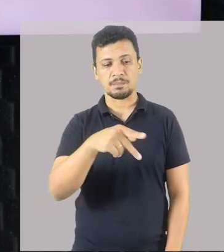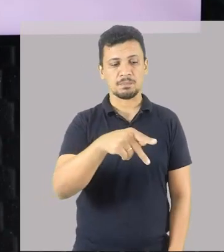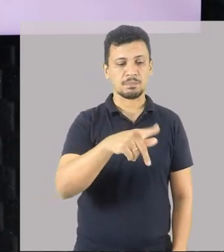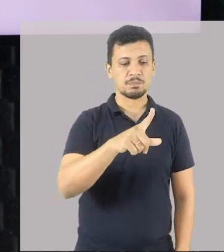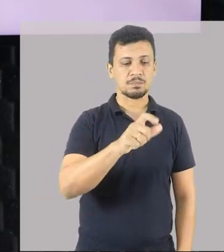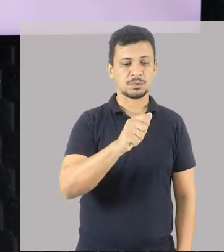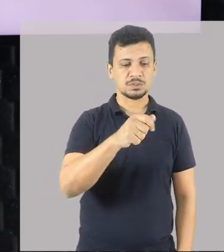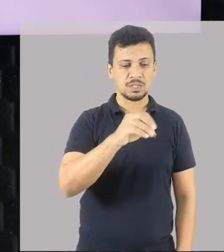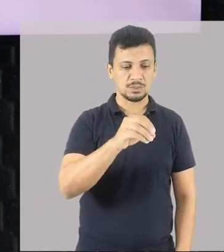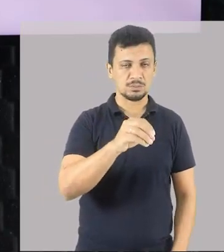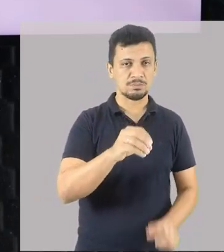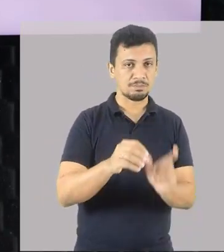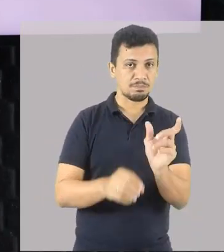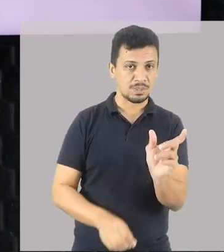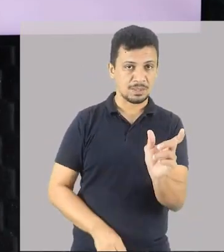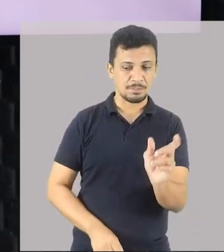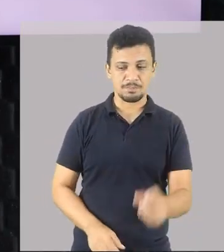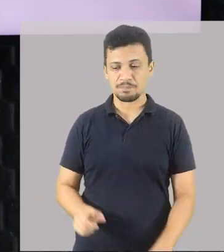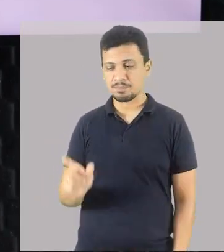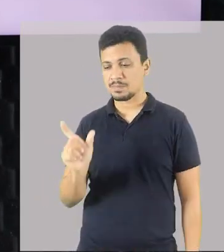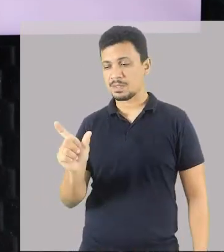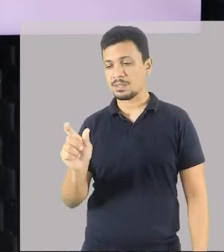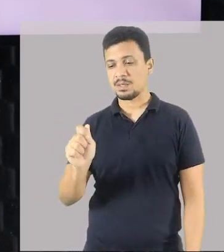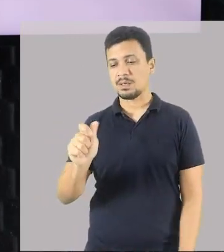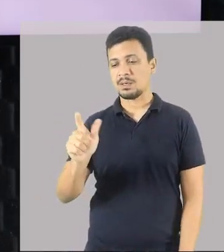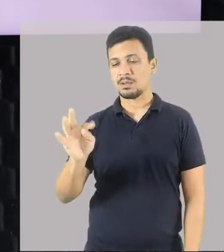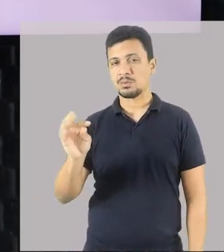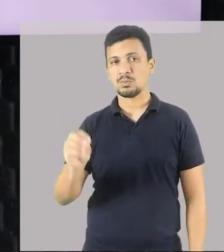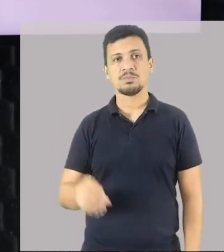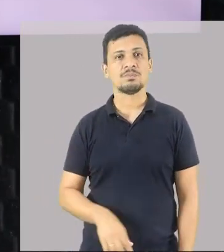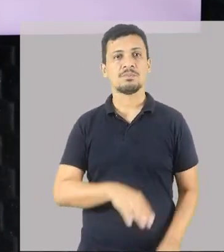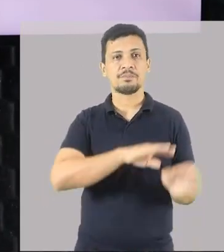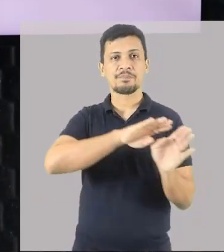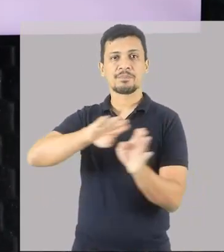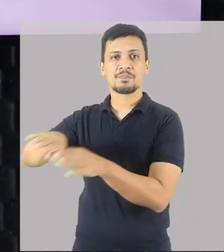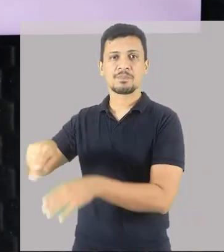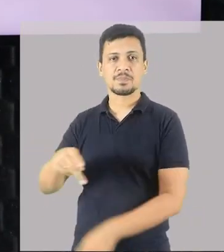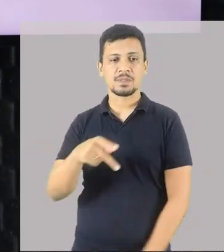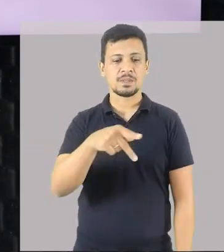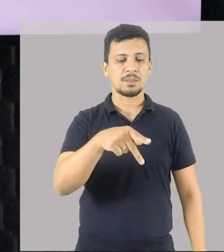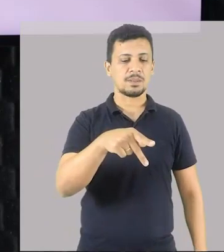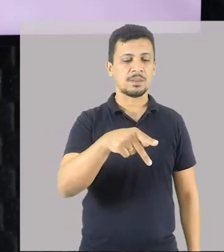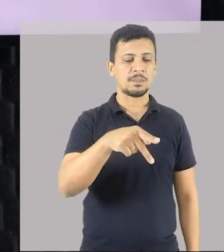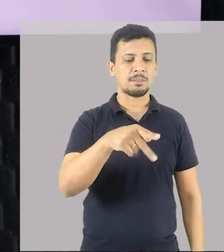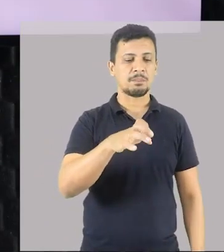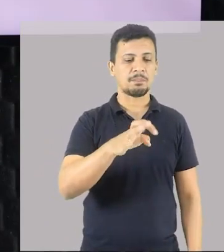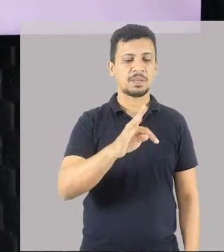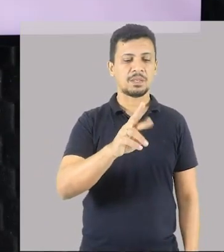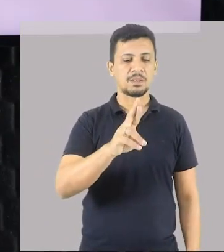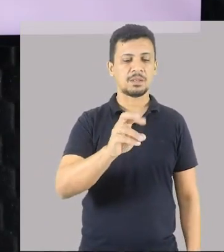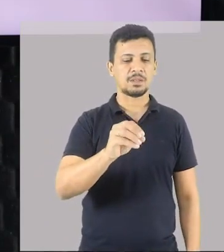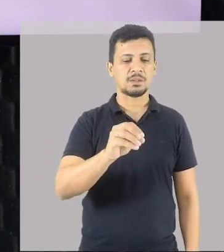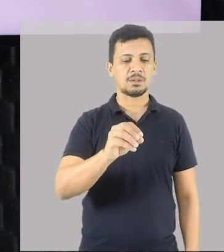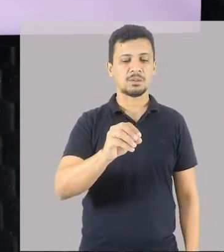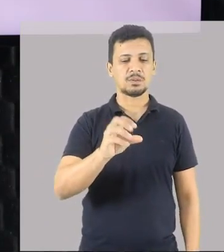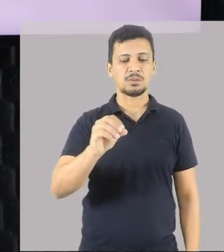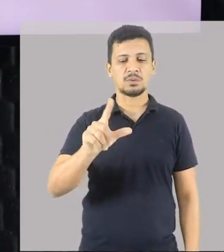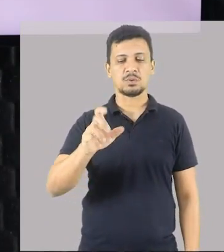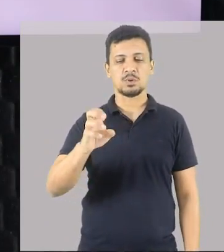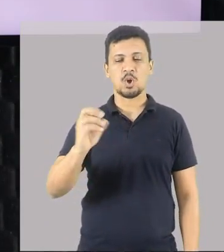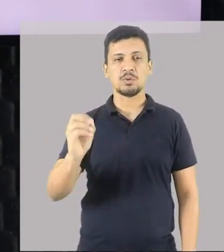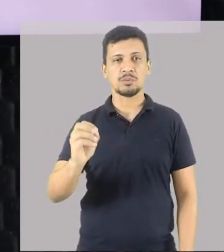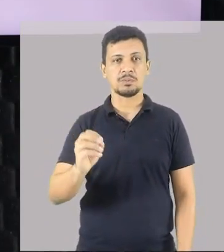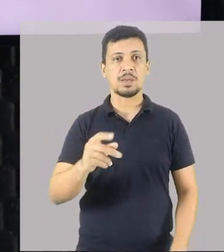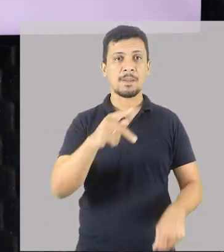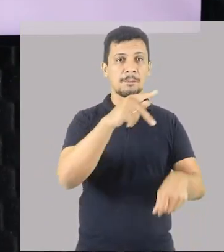planalto. É a palavra petróleo, é petra, que significa pedra, e óleo. Petróleo,